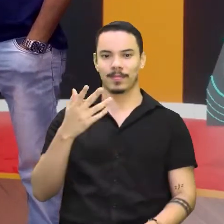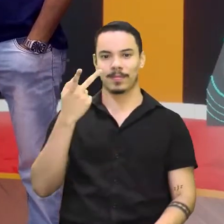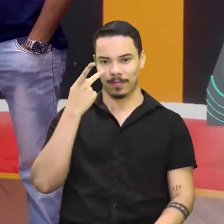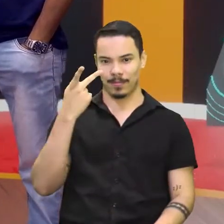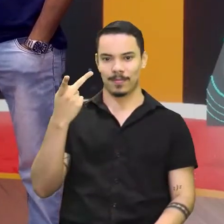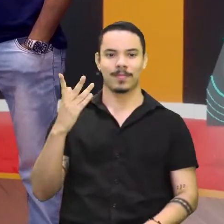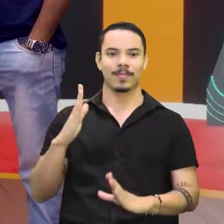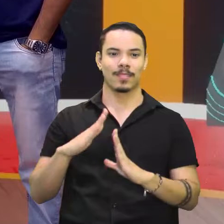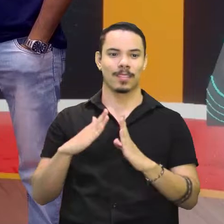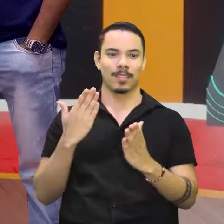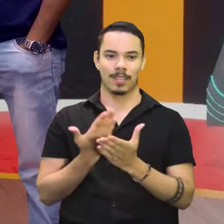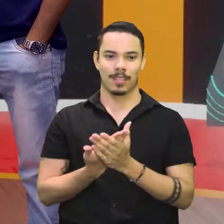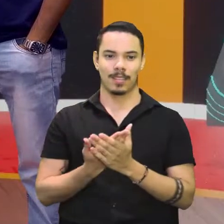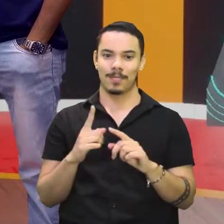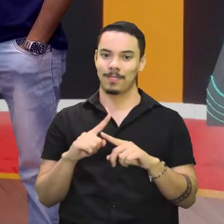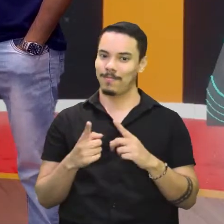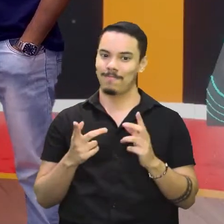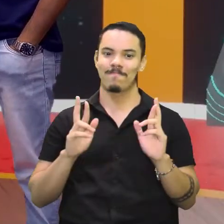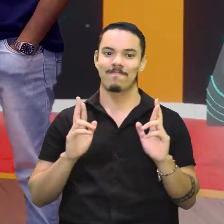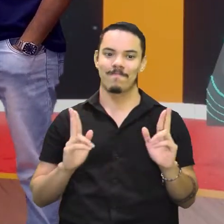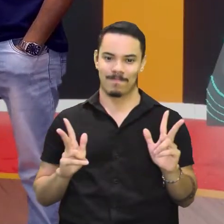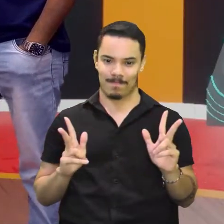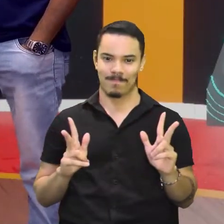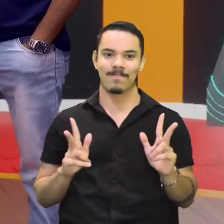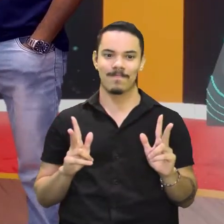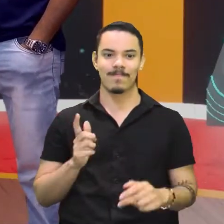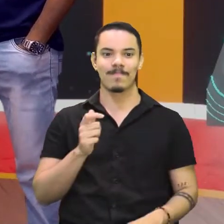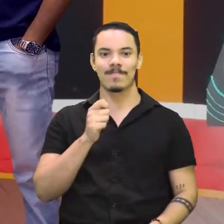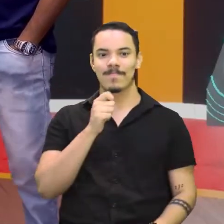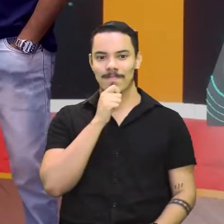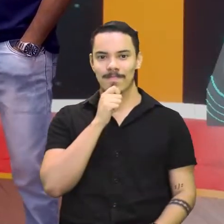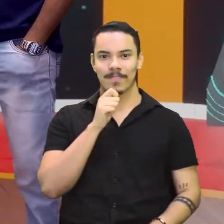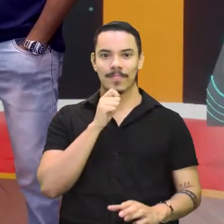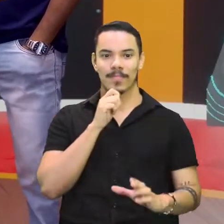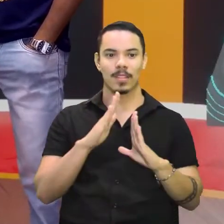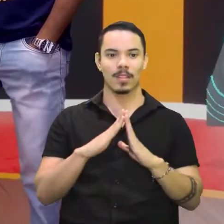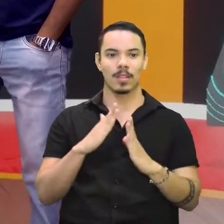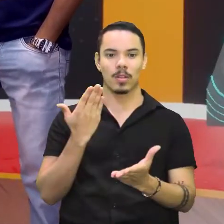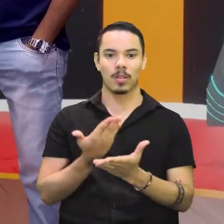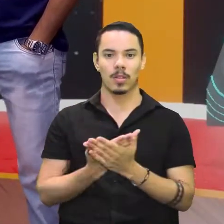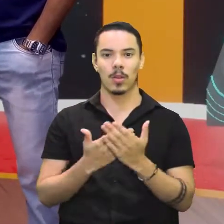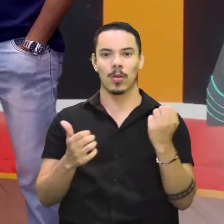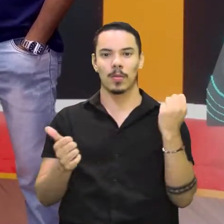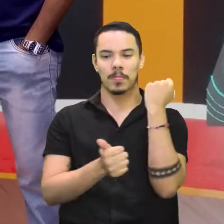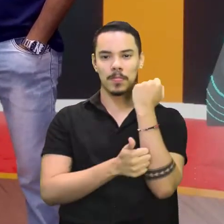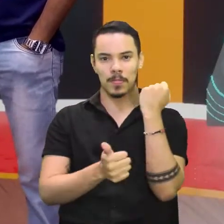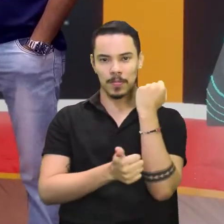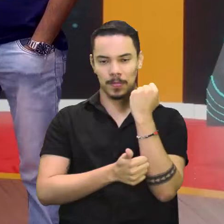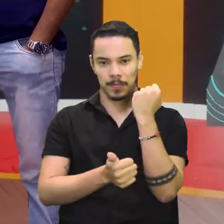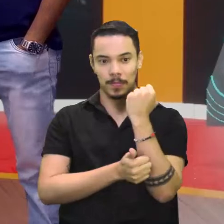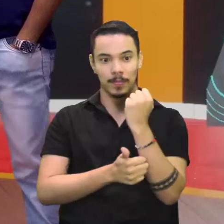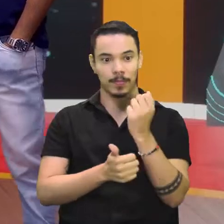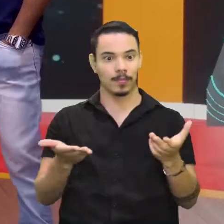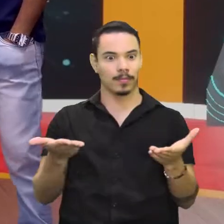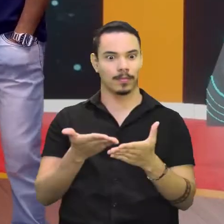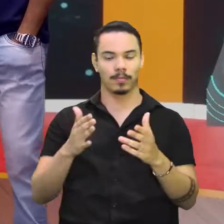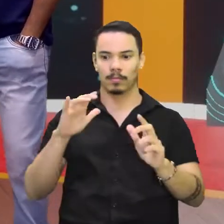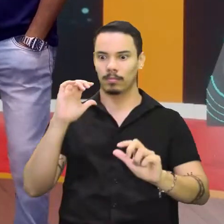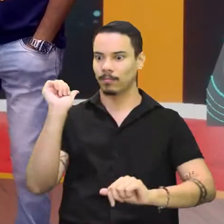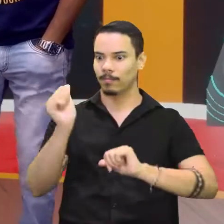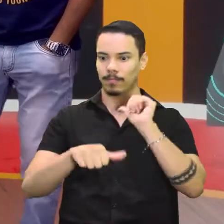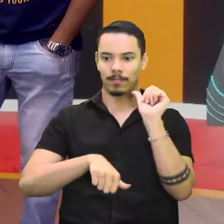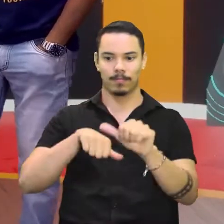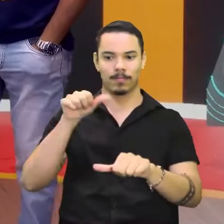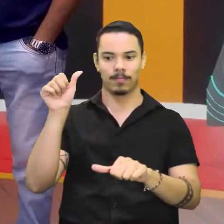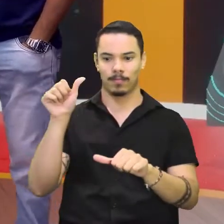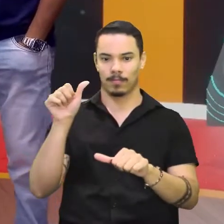só que ela era um pouco diferente, ainda era uma escola mais na madeira, né? Então agora já tá um pouco melhor. O pavilhão